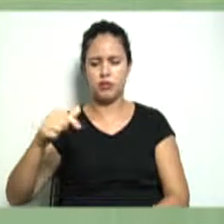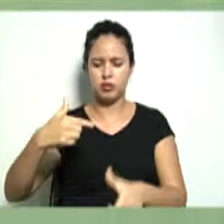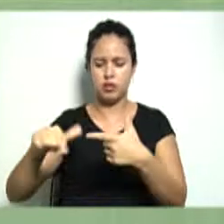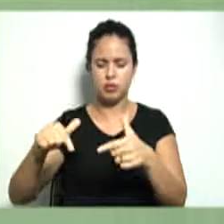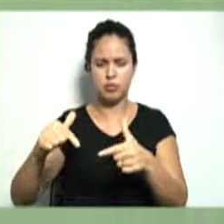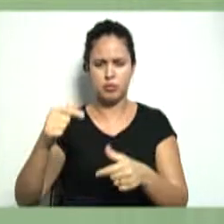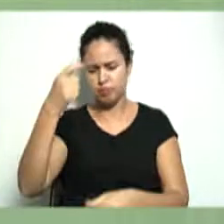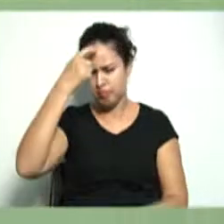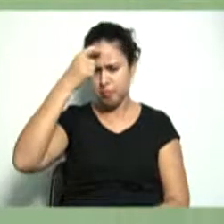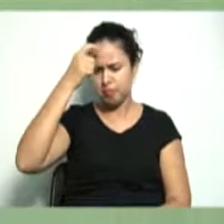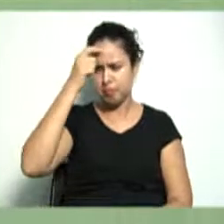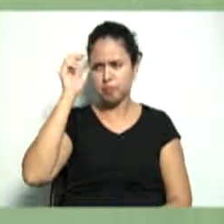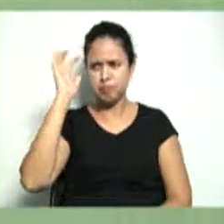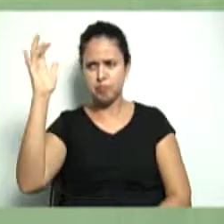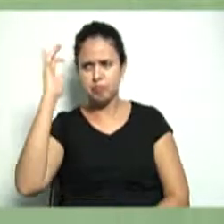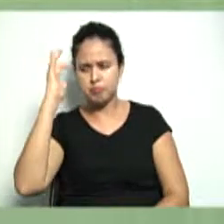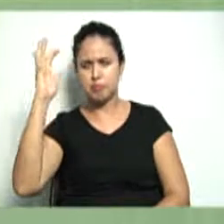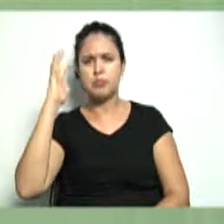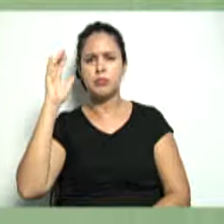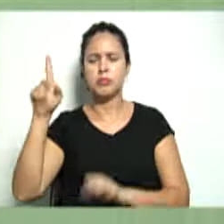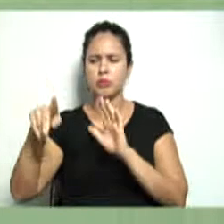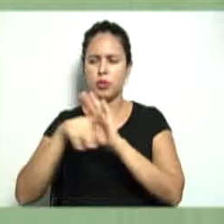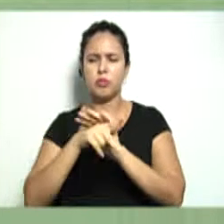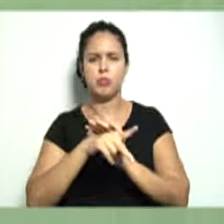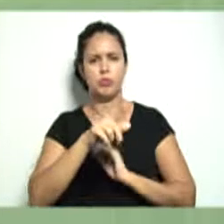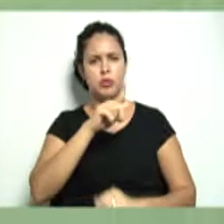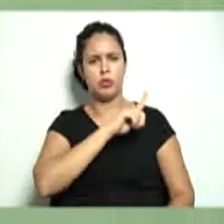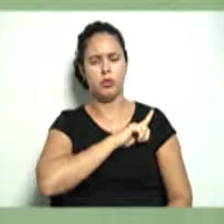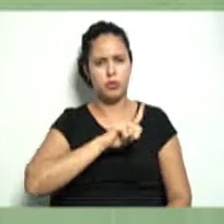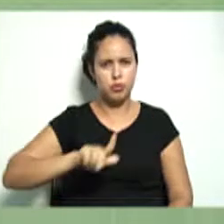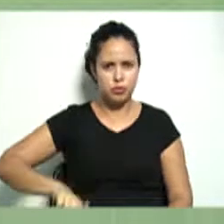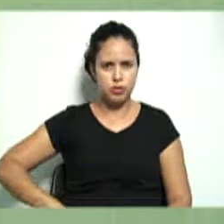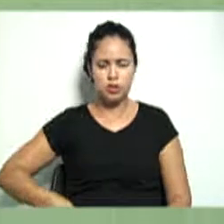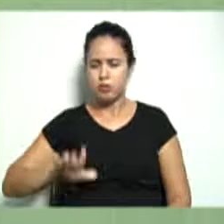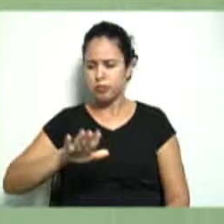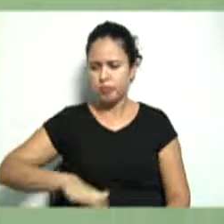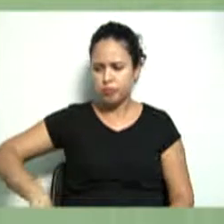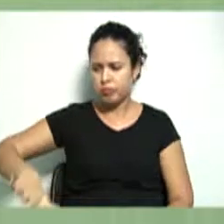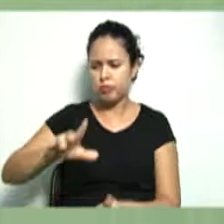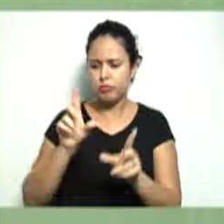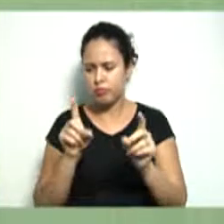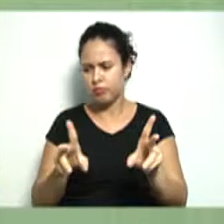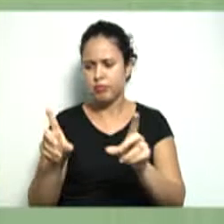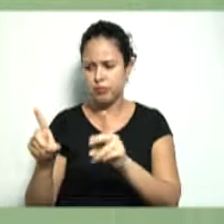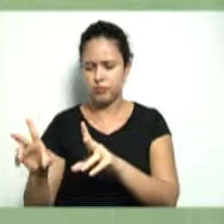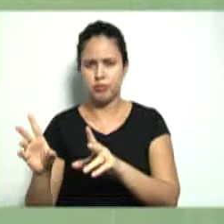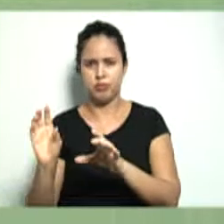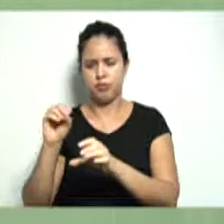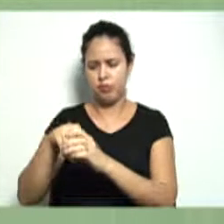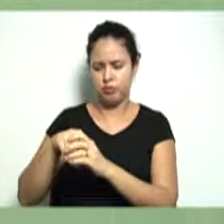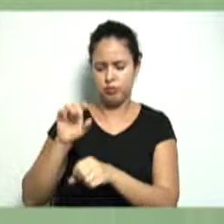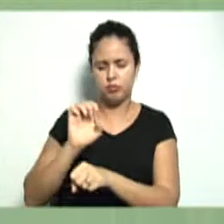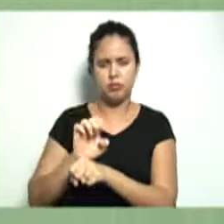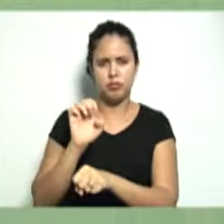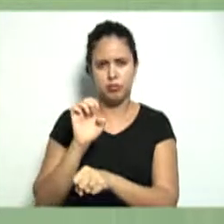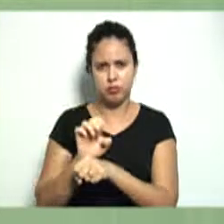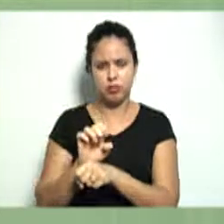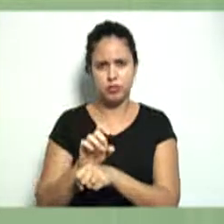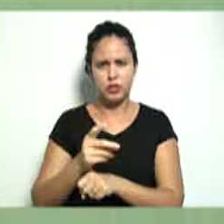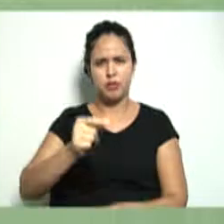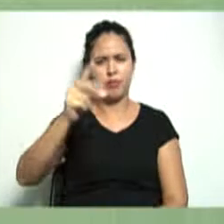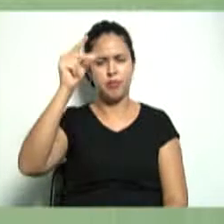intelectual de governo e comércio das cidades-estados. Então, nós vimos lá que na Grécia Antiga, por